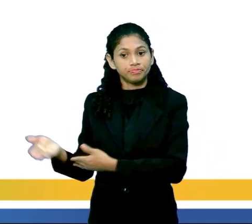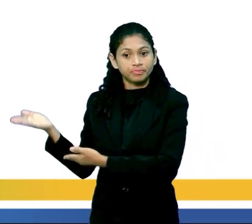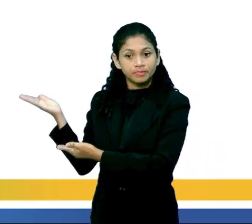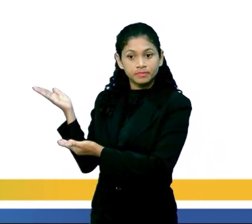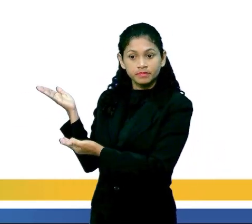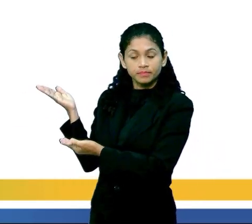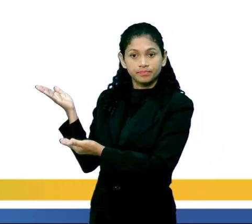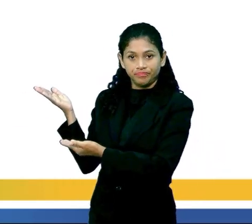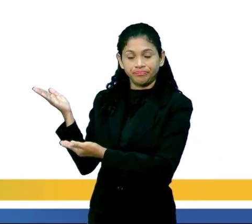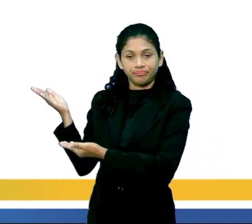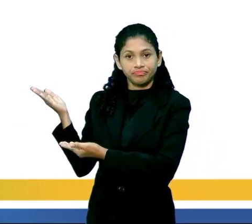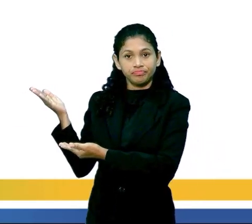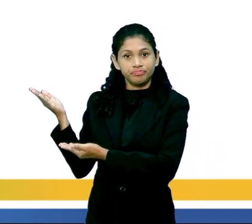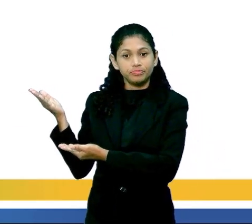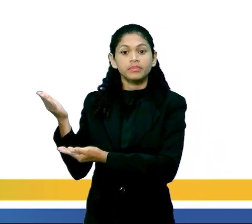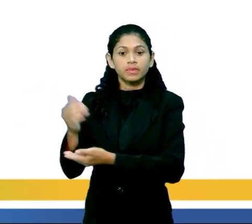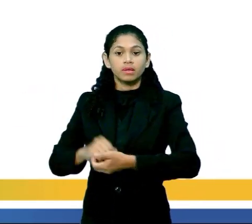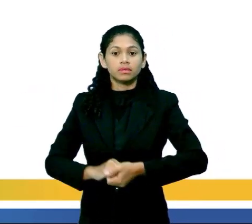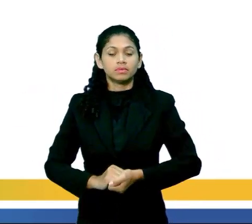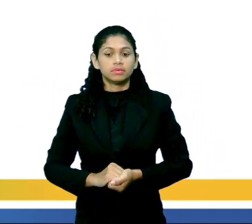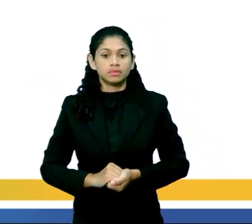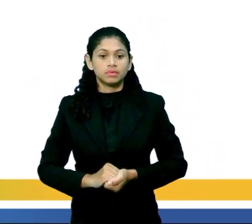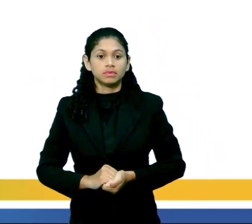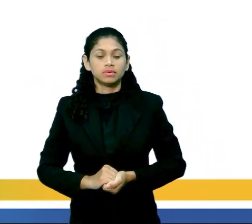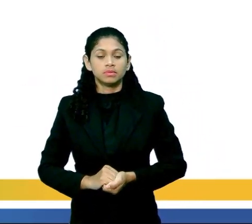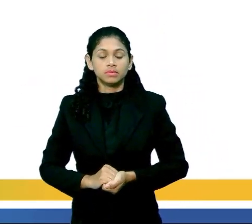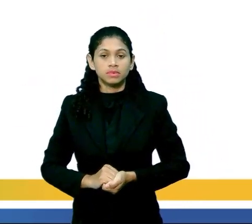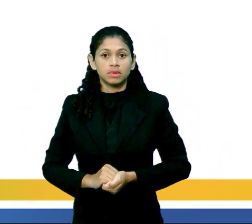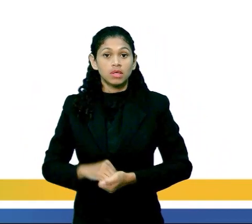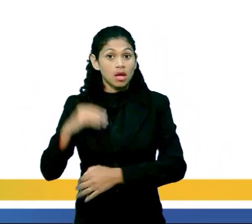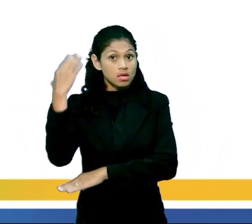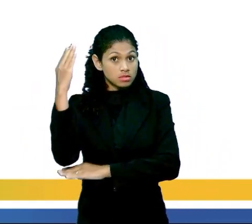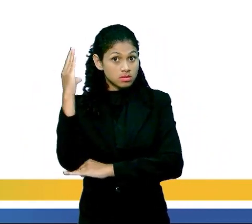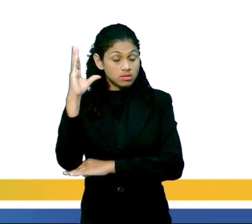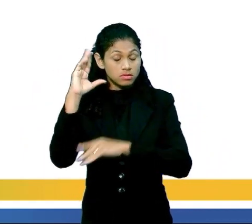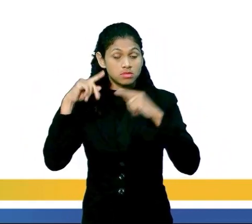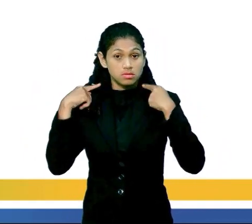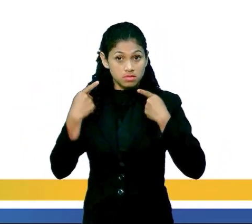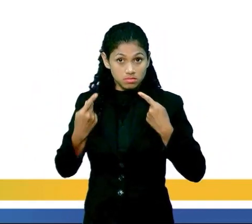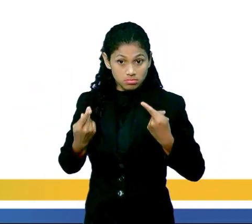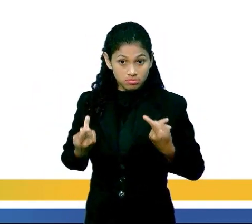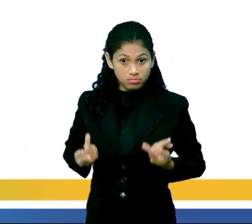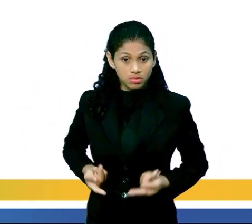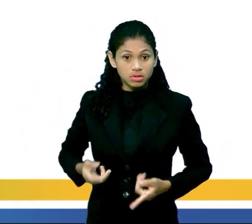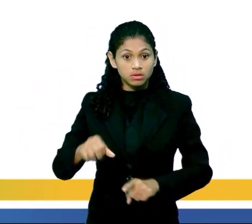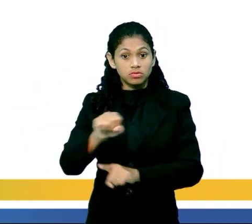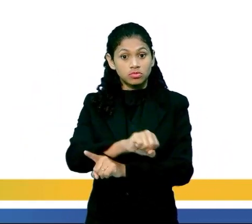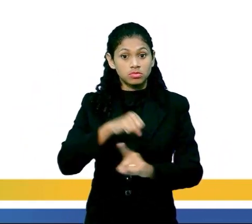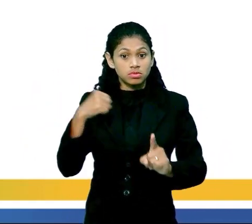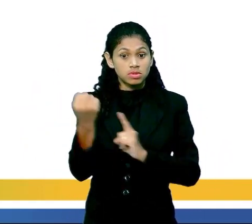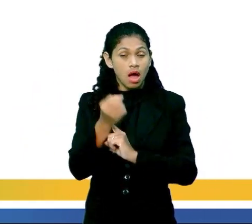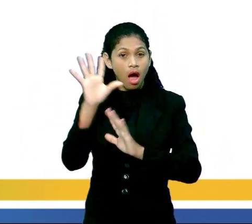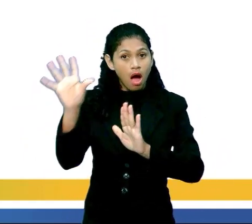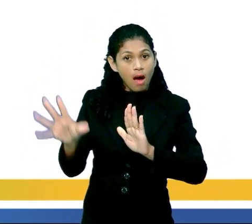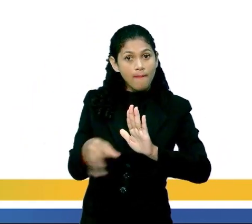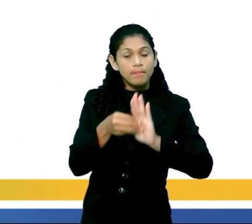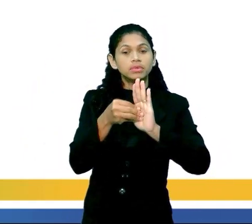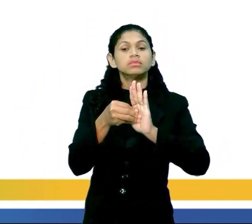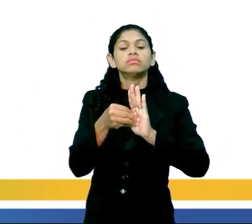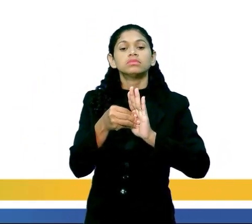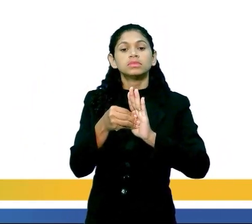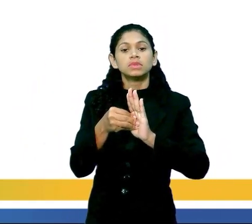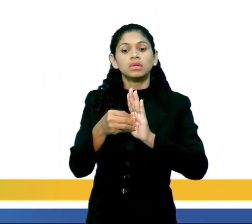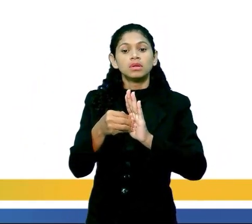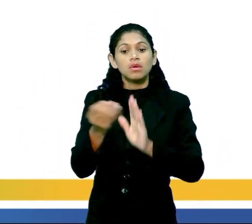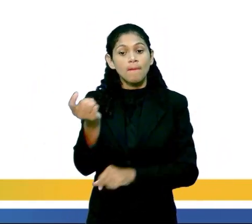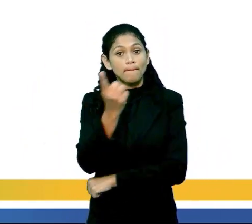livro A Prova Enem, Ciências Humanas e Sociais Aplicadas, primeiro ano